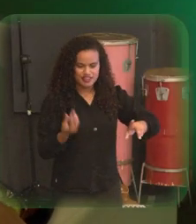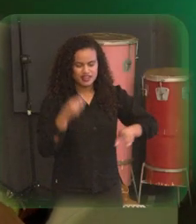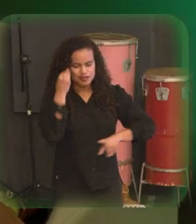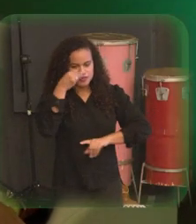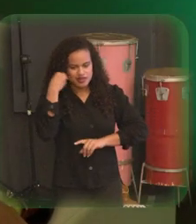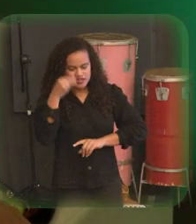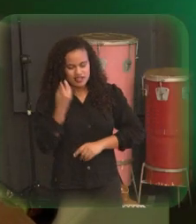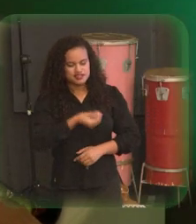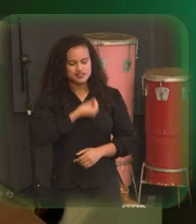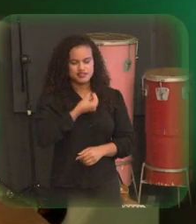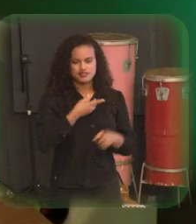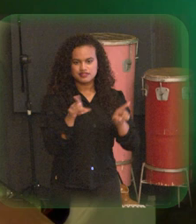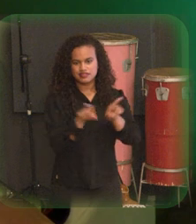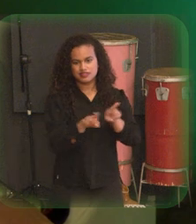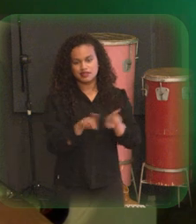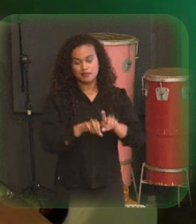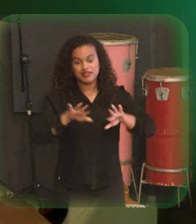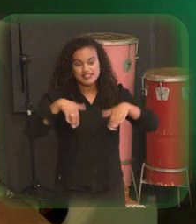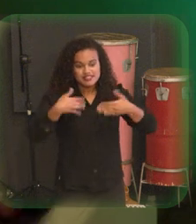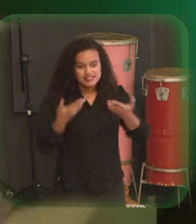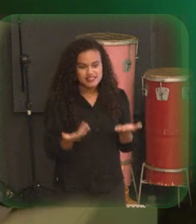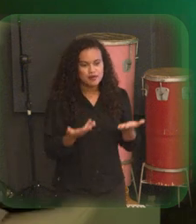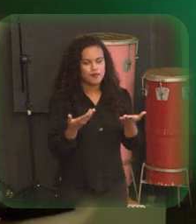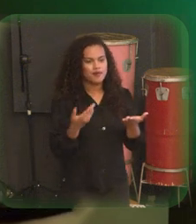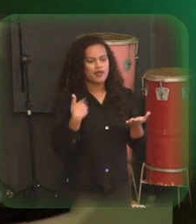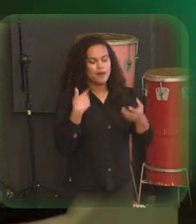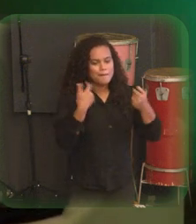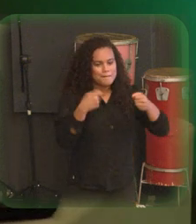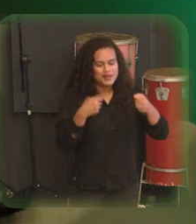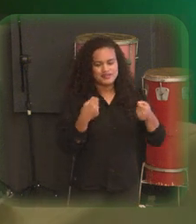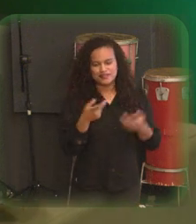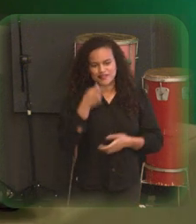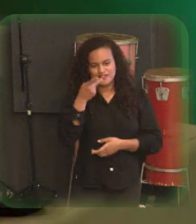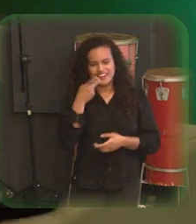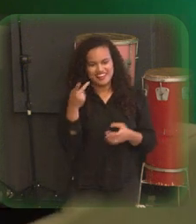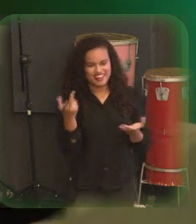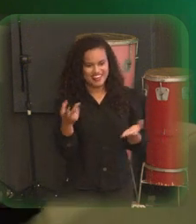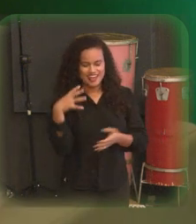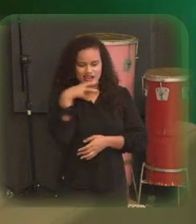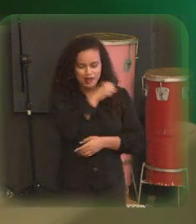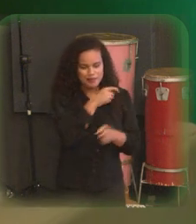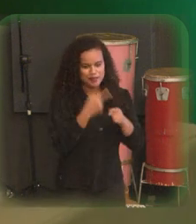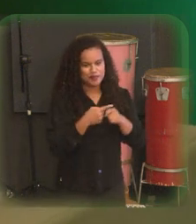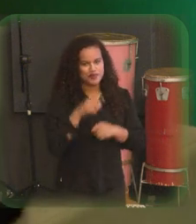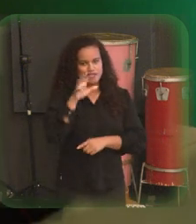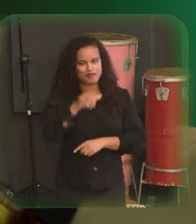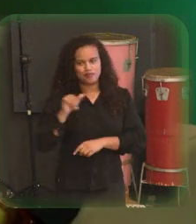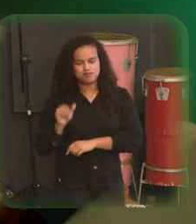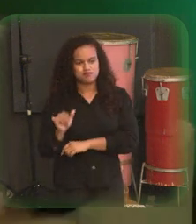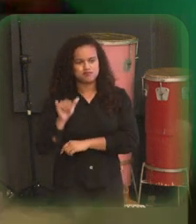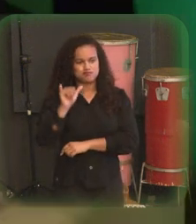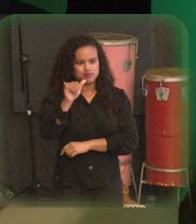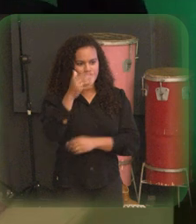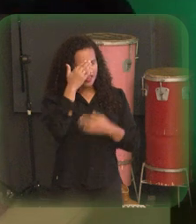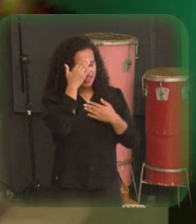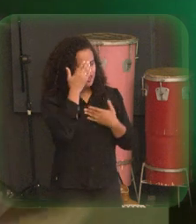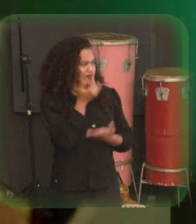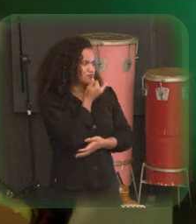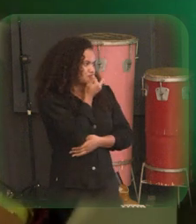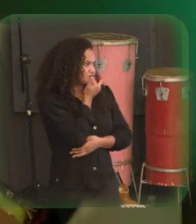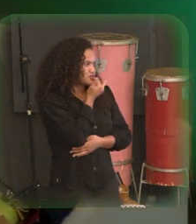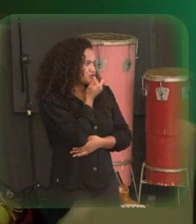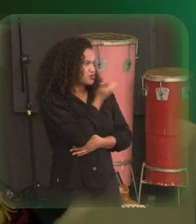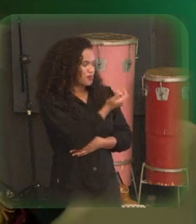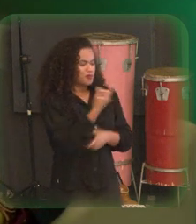experiências. Então, eu vou ter que encerrar rápido, porque eu vou pegar um voo agora, eu peço desculpas à mesa, porque eu vou viajar